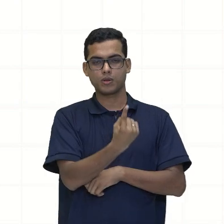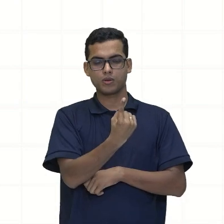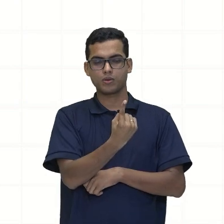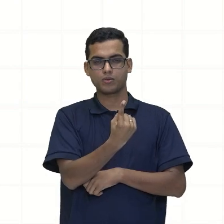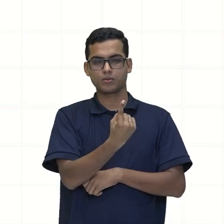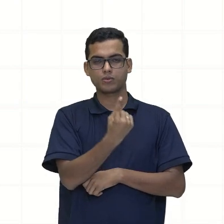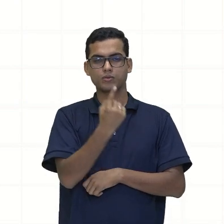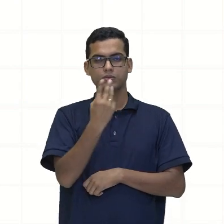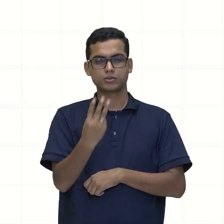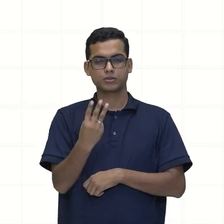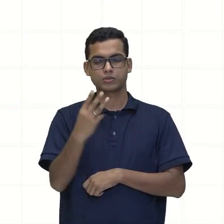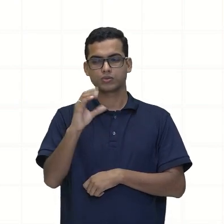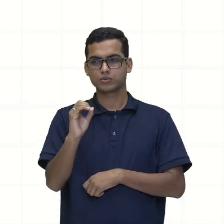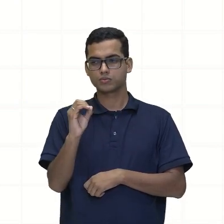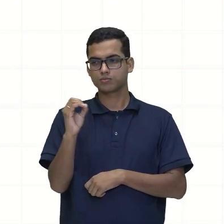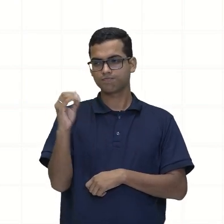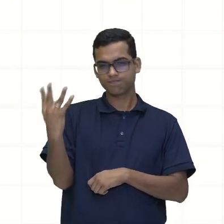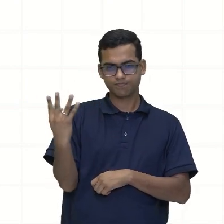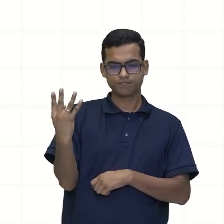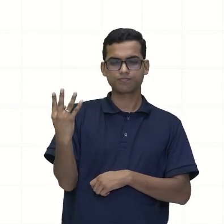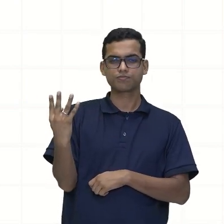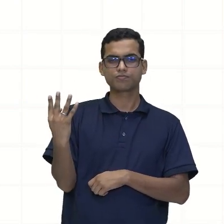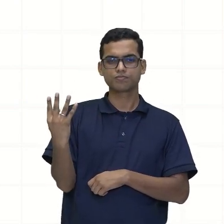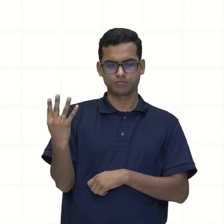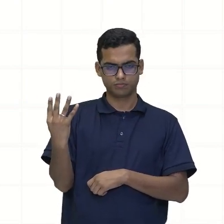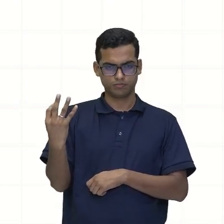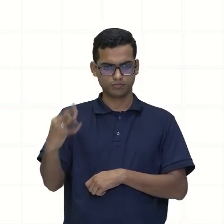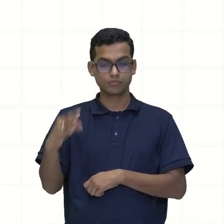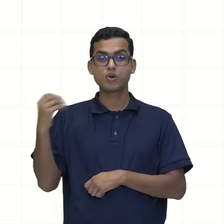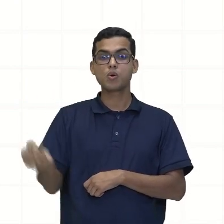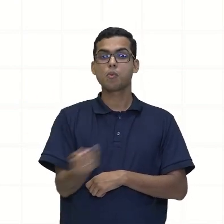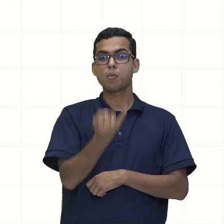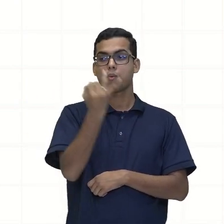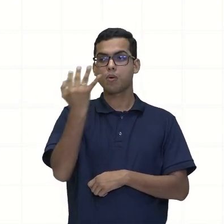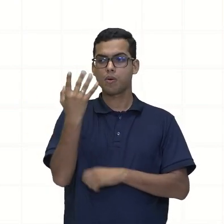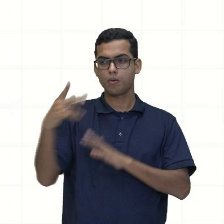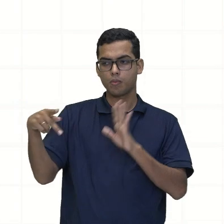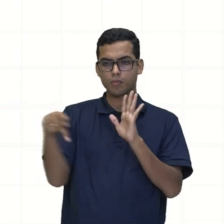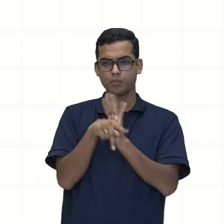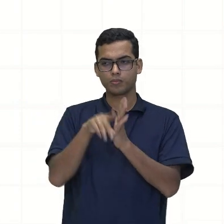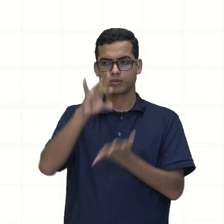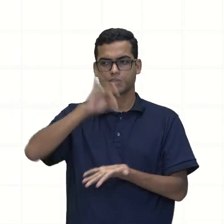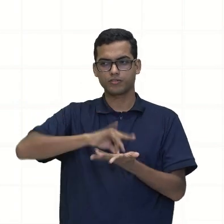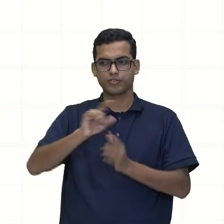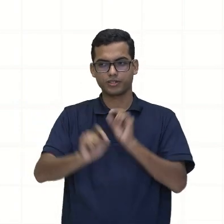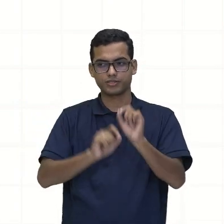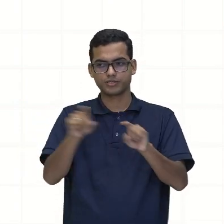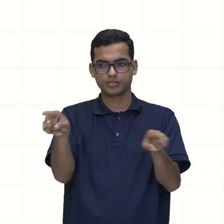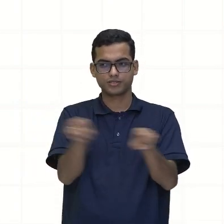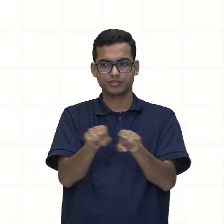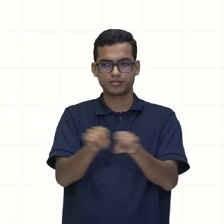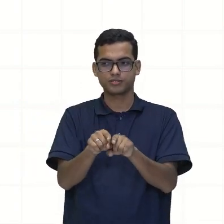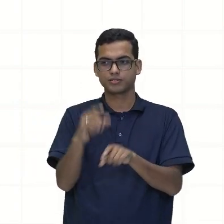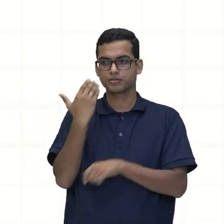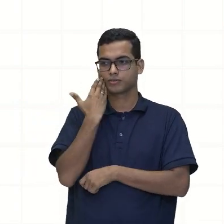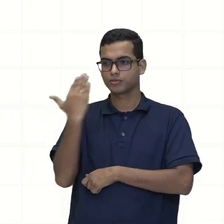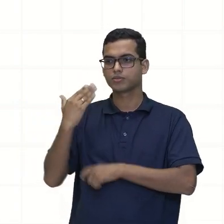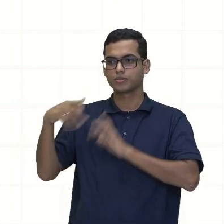colheitadeiras. Observem que na Amazônia, os estabelecimentos agropecuários, eles não têm,